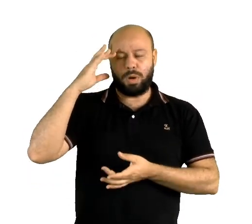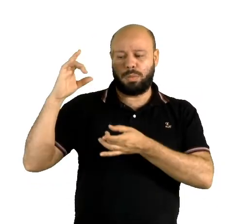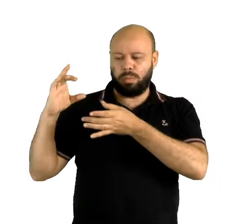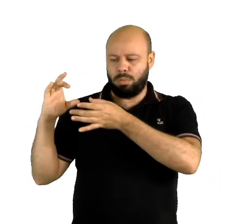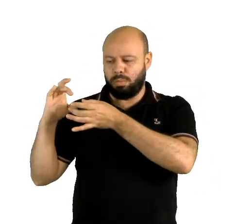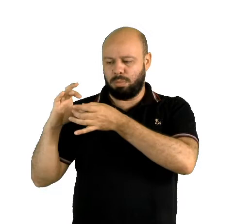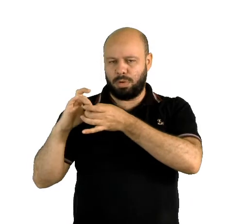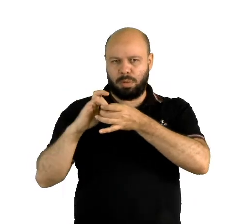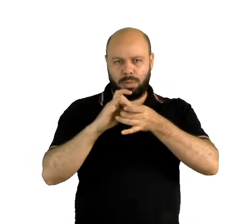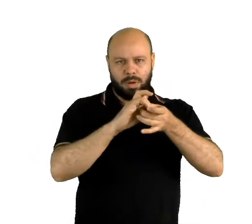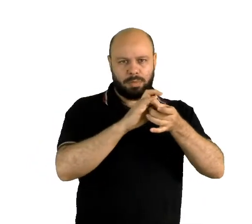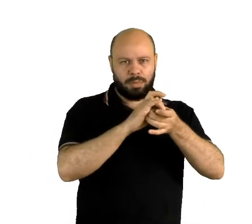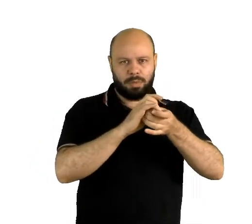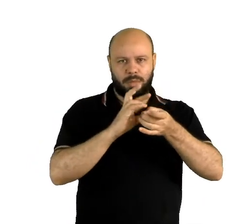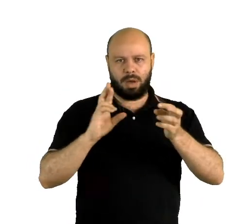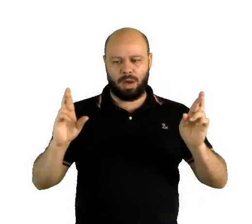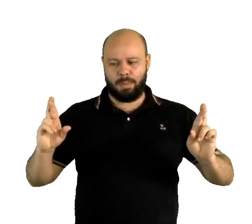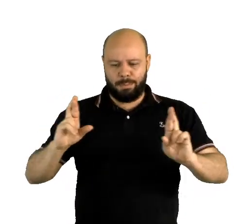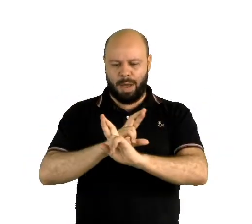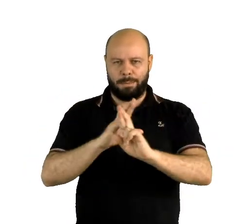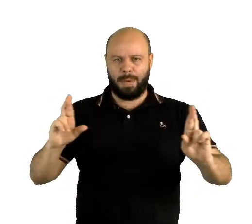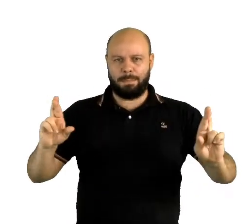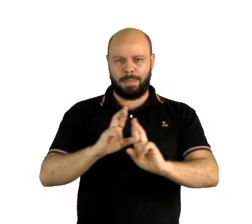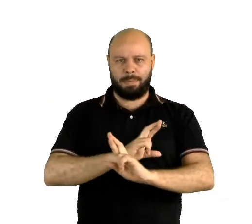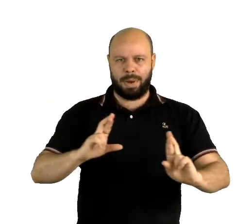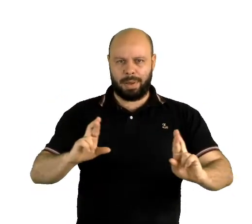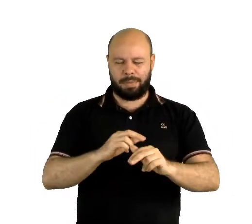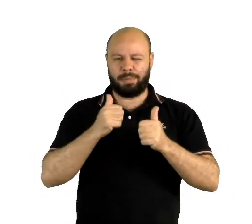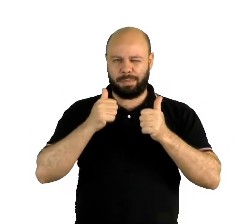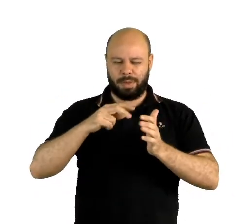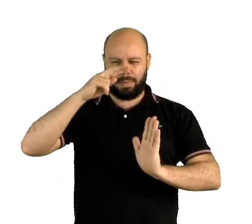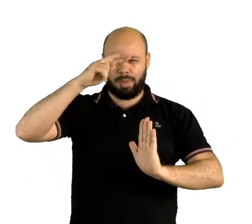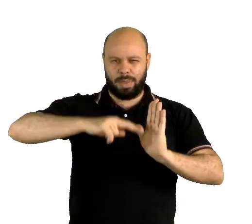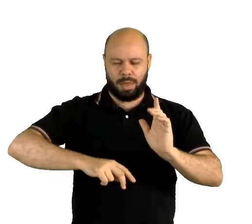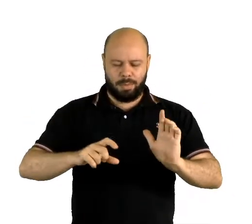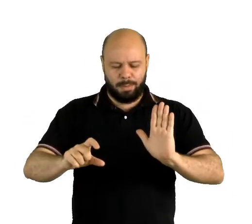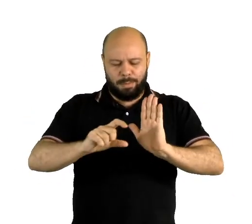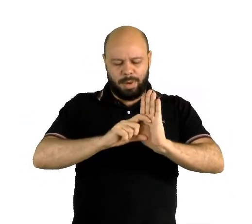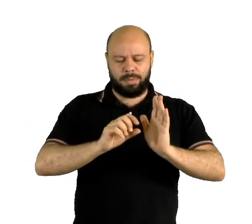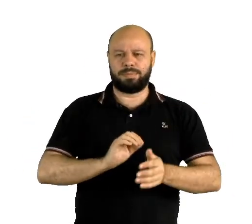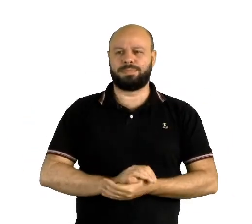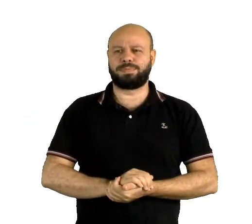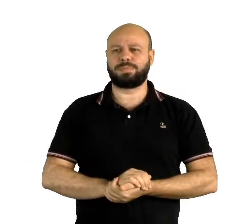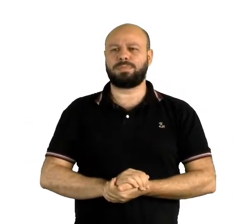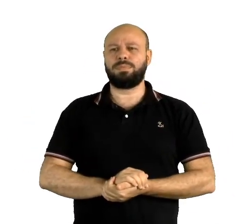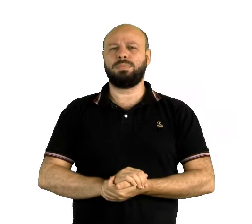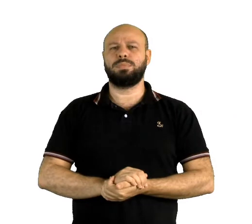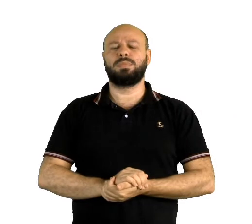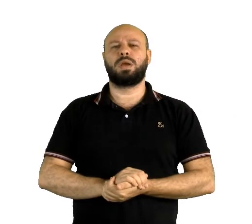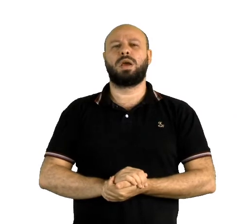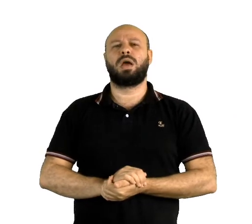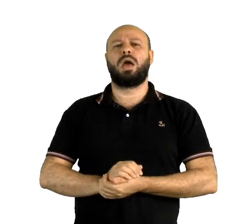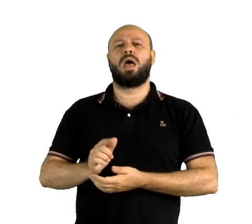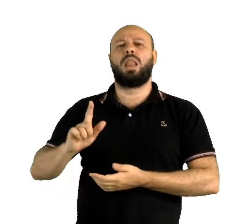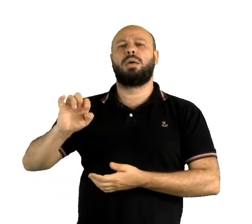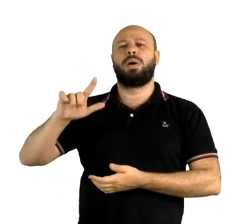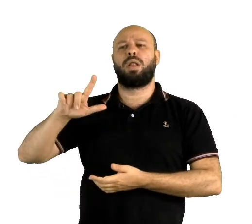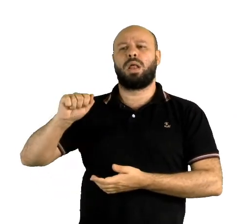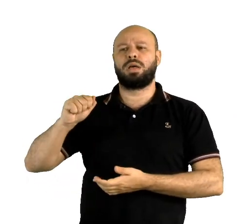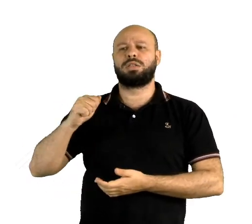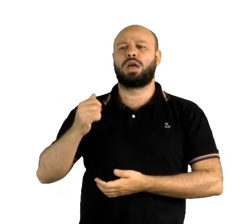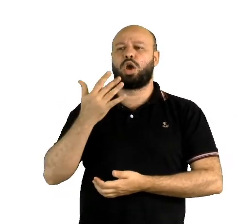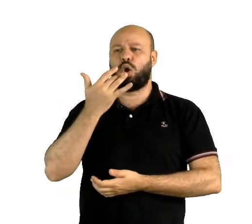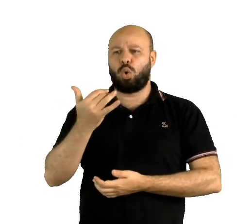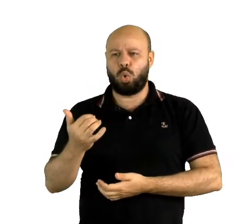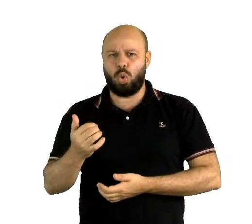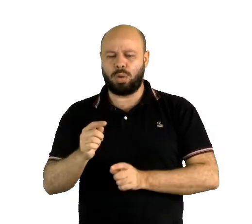referencial. Vai partir dessa questão. Vamos fazer a leitura do trecho. As libélulas apresentam cores e